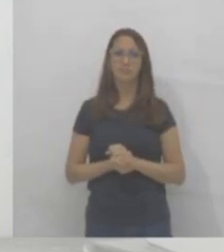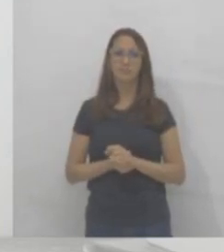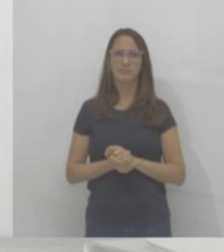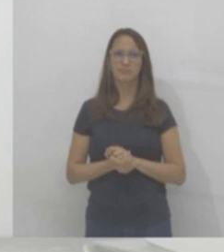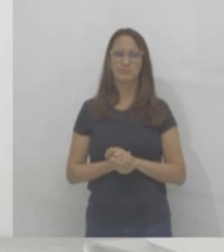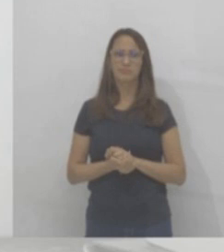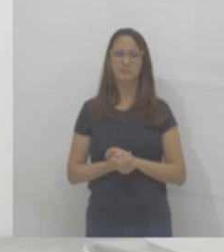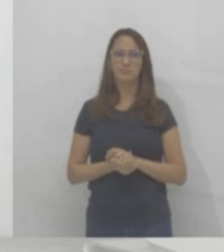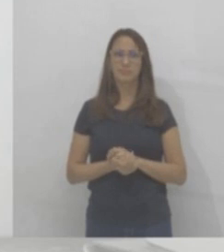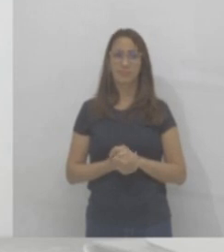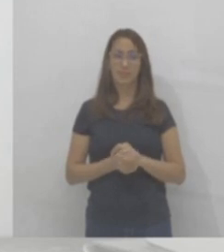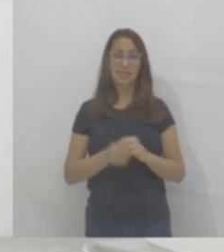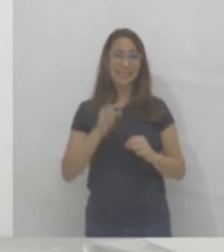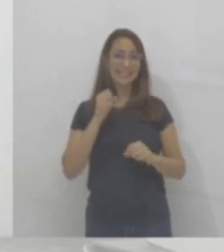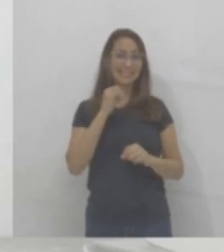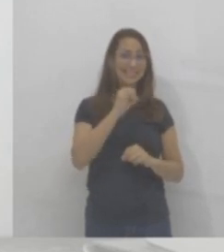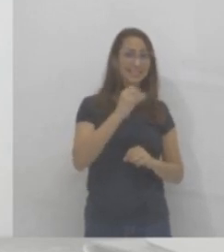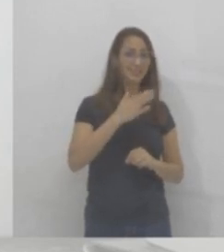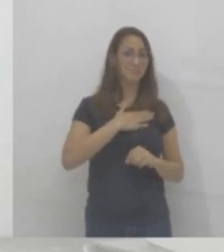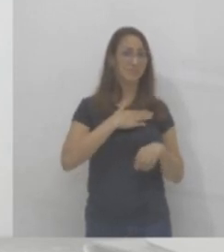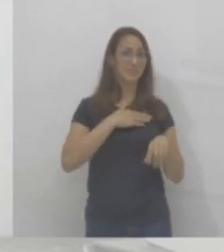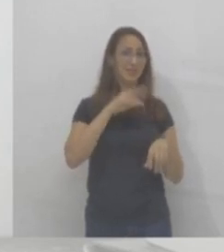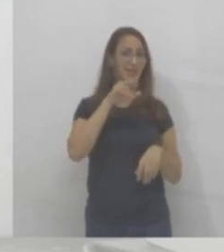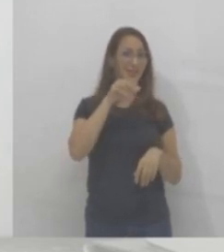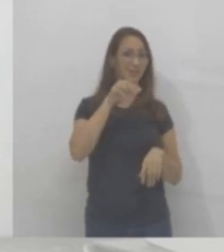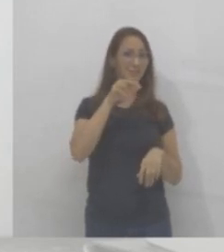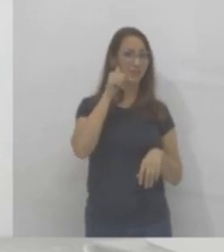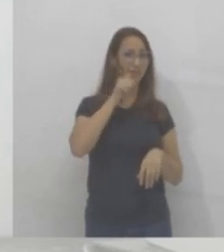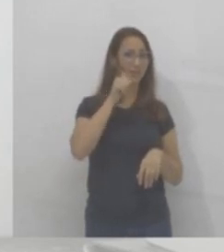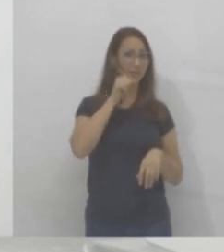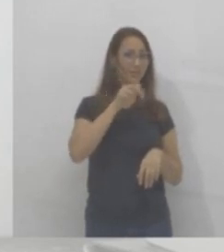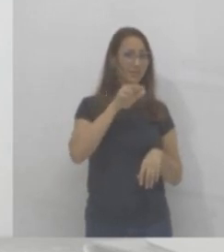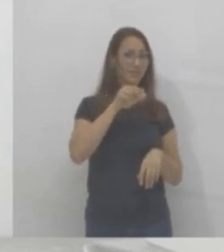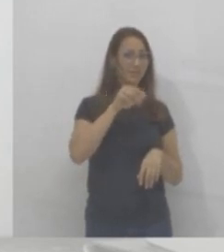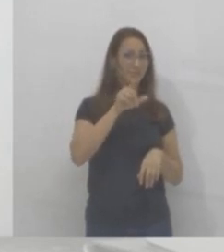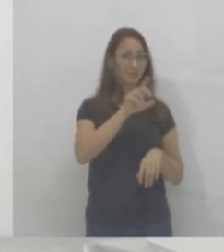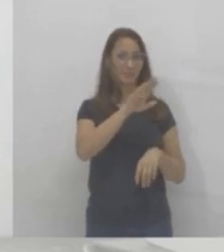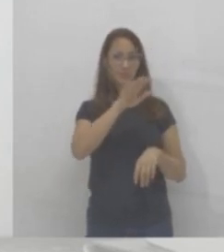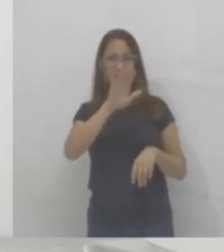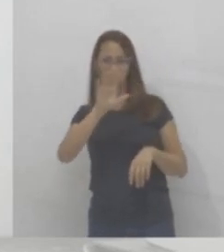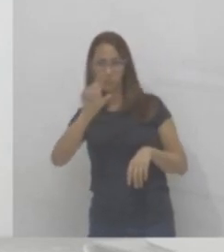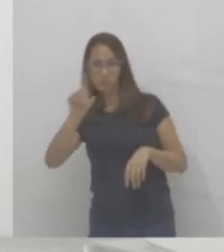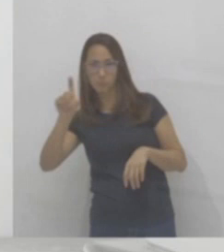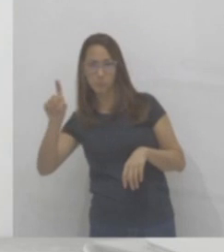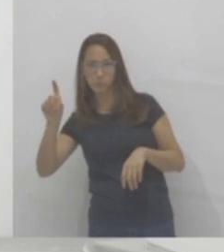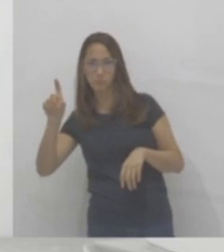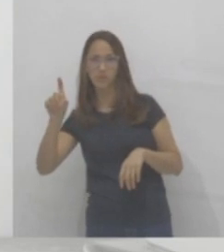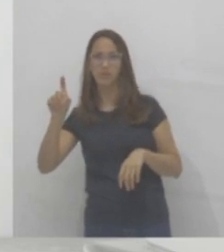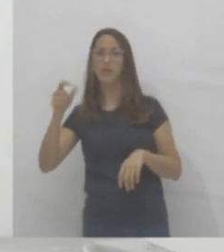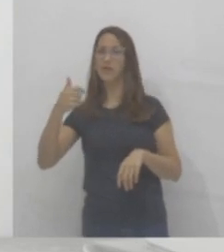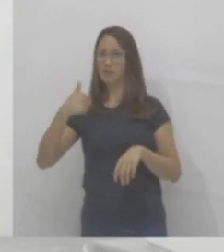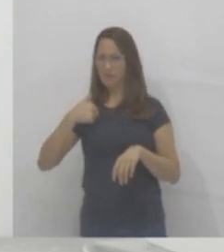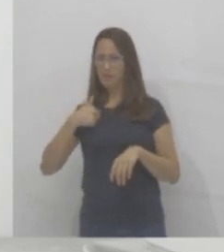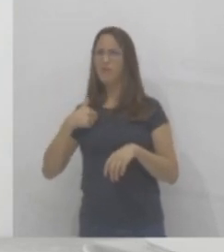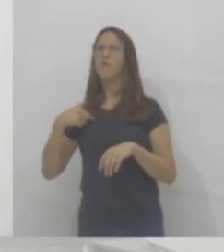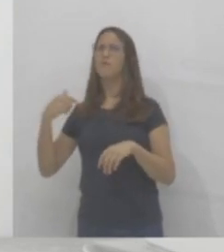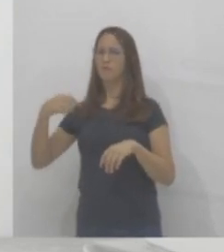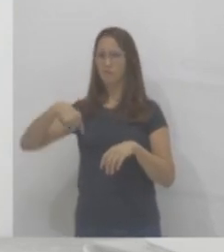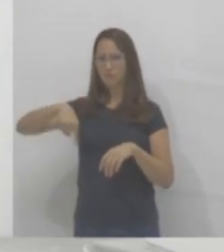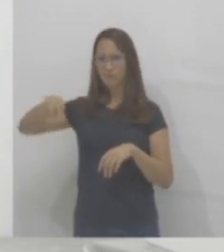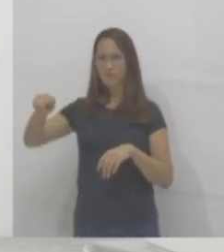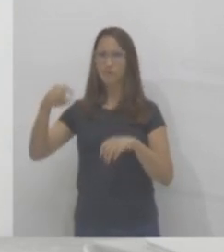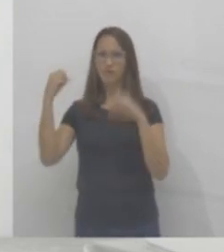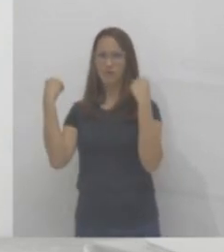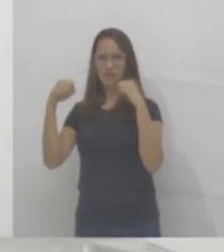de forma lógica. Se a minha irmã, alguma coisa, eu vou fazer os meus exercícios